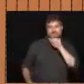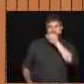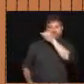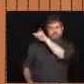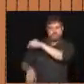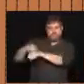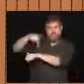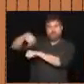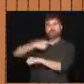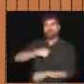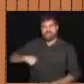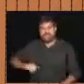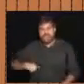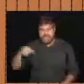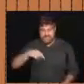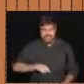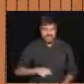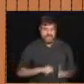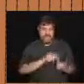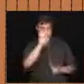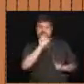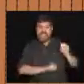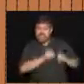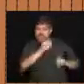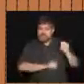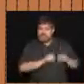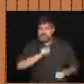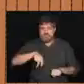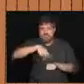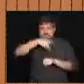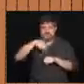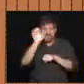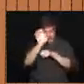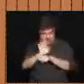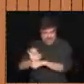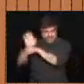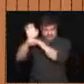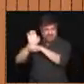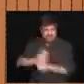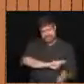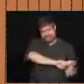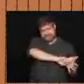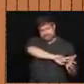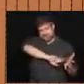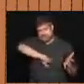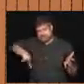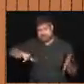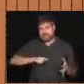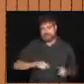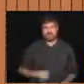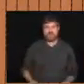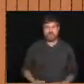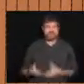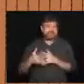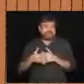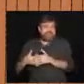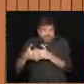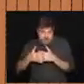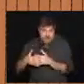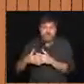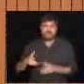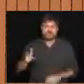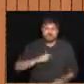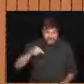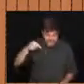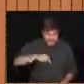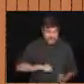Temos indústrias de nacionalidade europeia, das mais variadas, indústrias americanas. Então, a gente